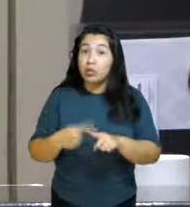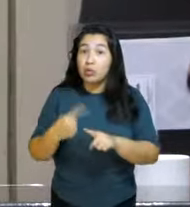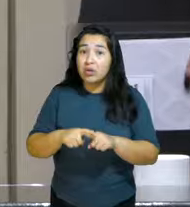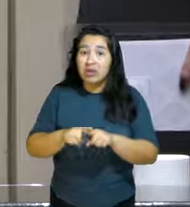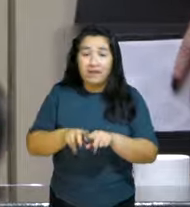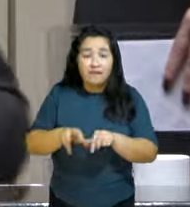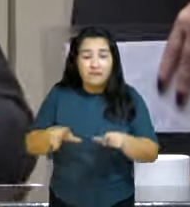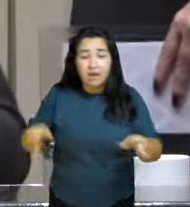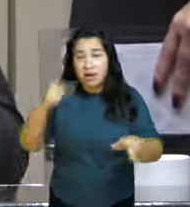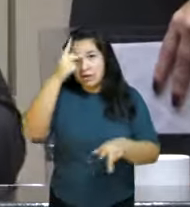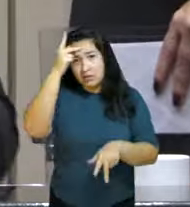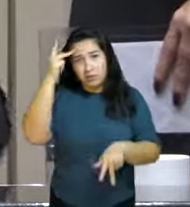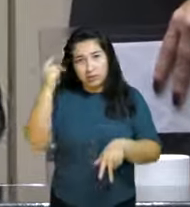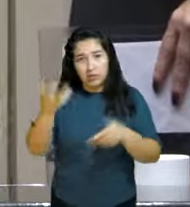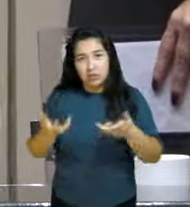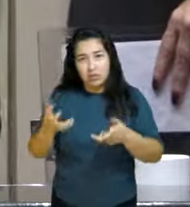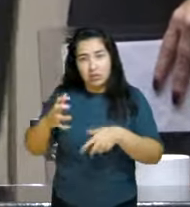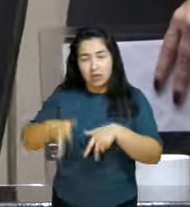inscrições.